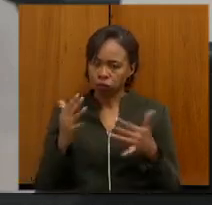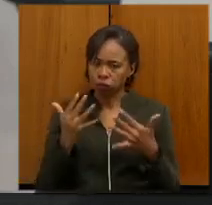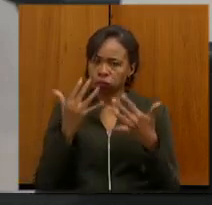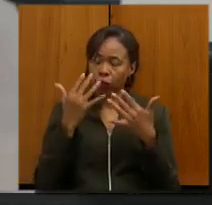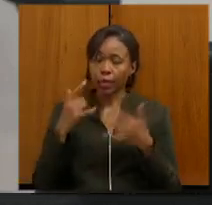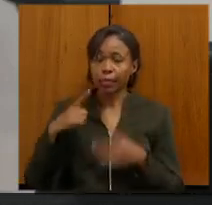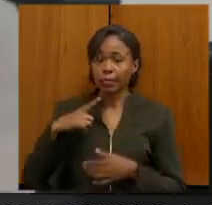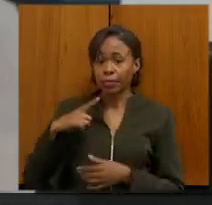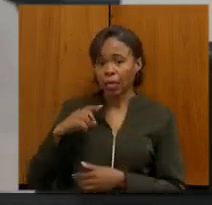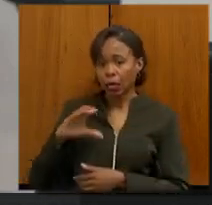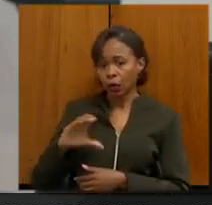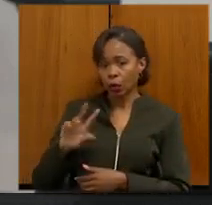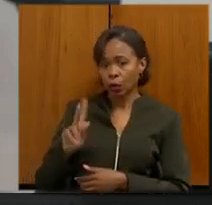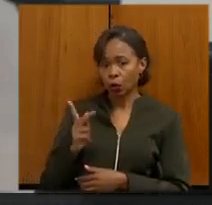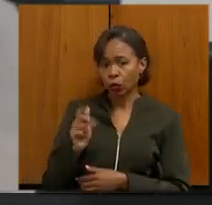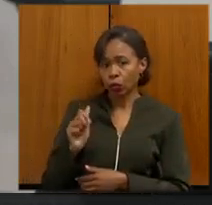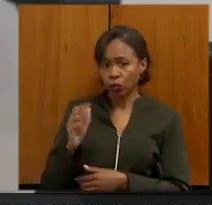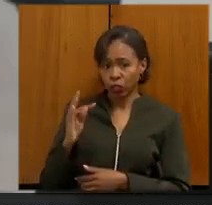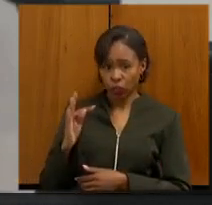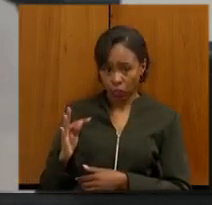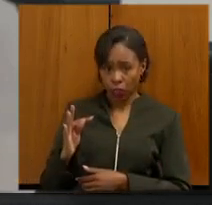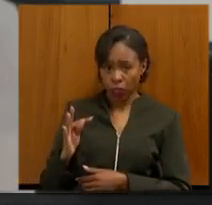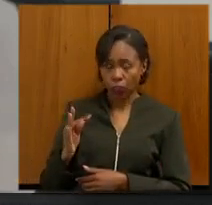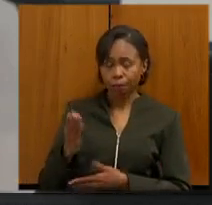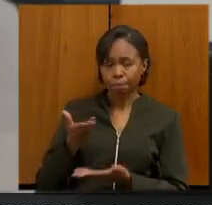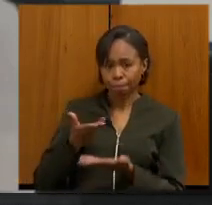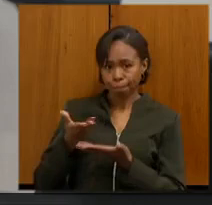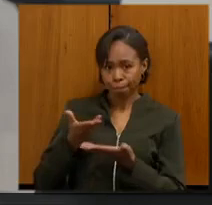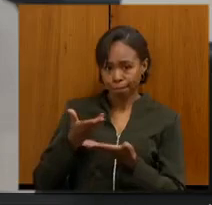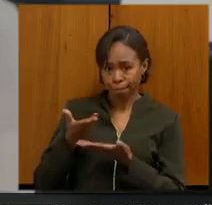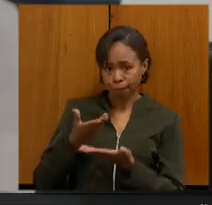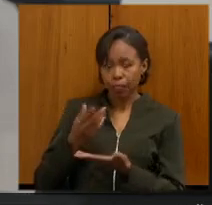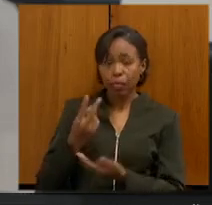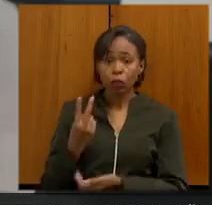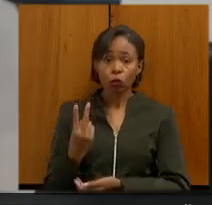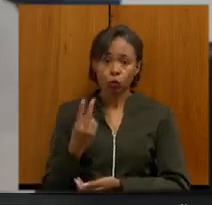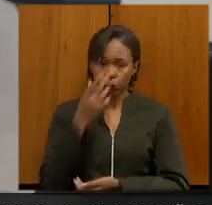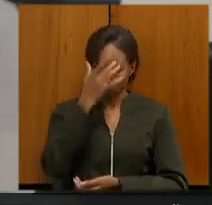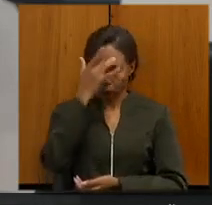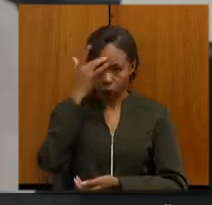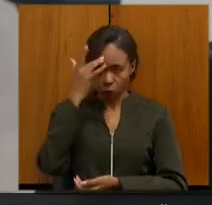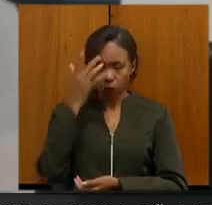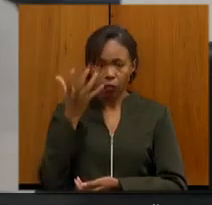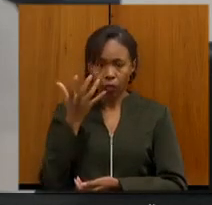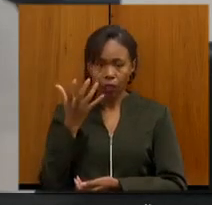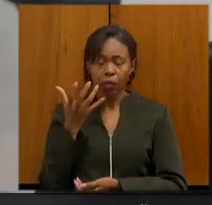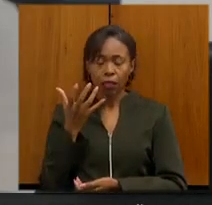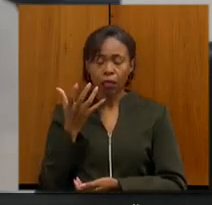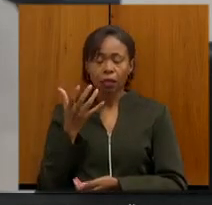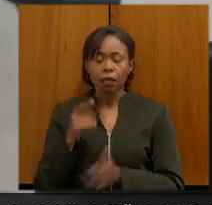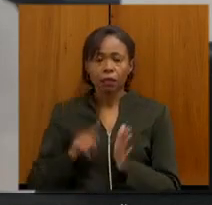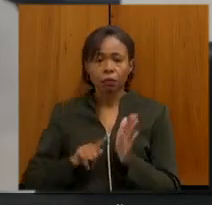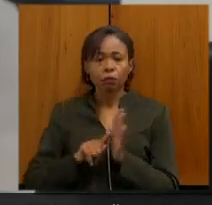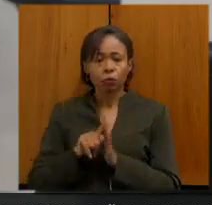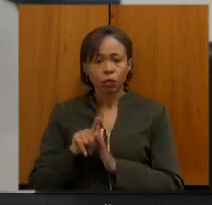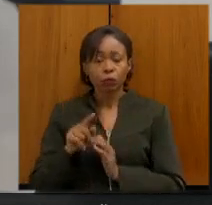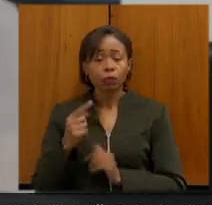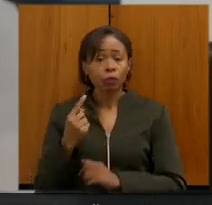Espaço Interativo na assembleia e duas pessoas que manifestaram uma delas